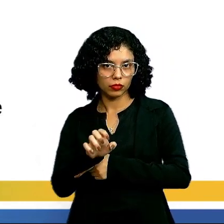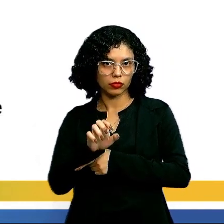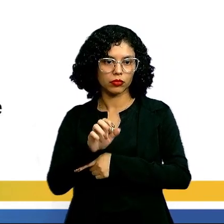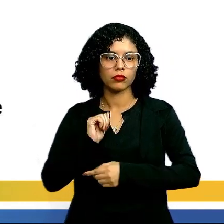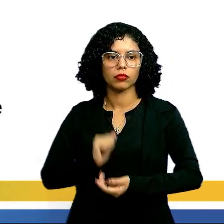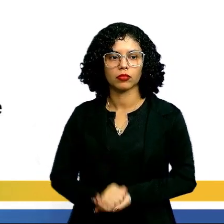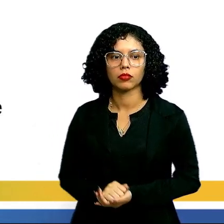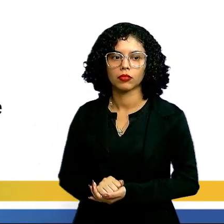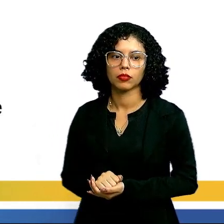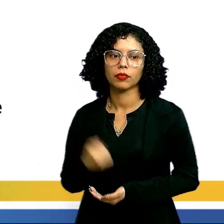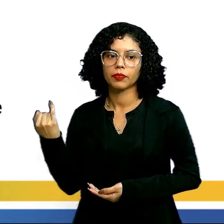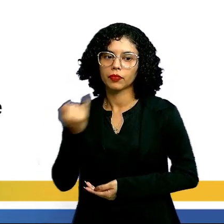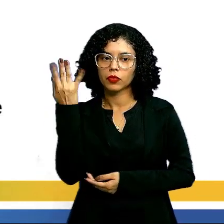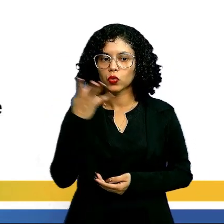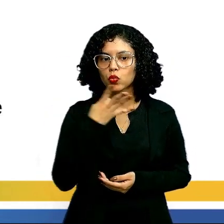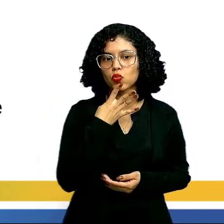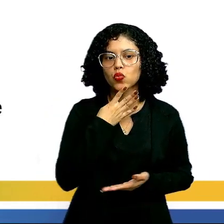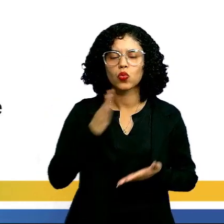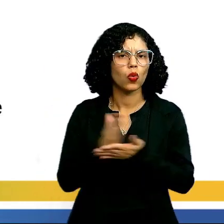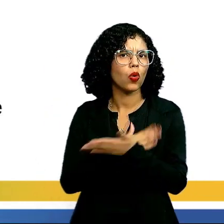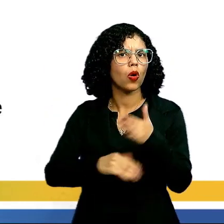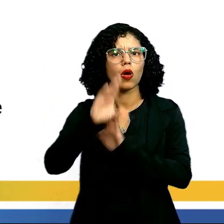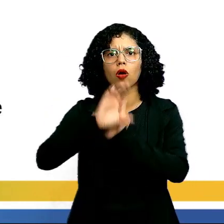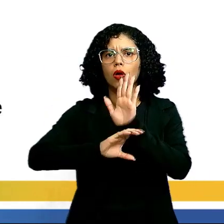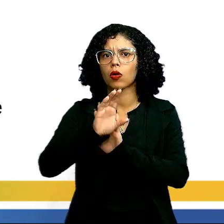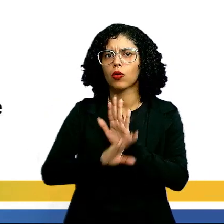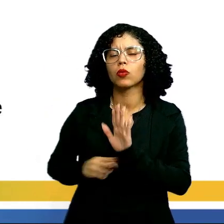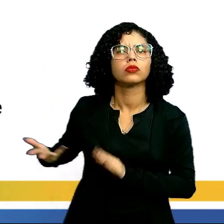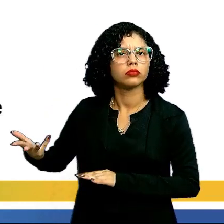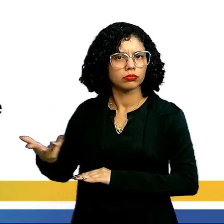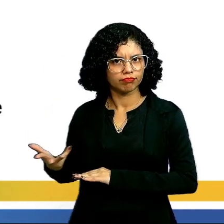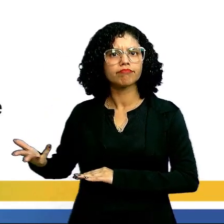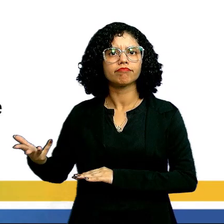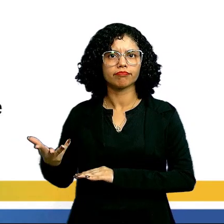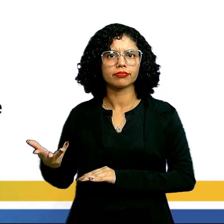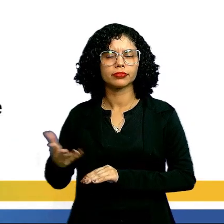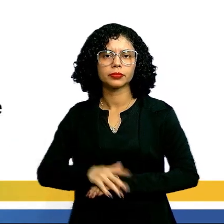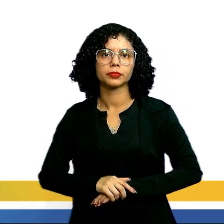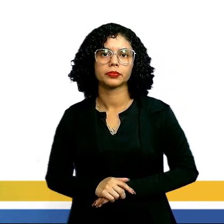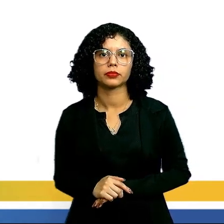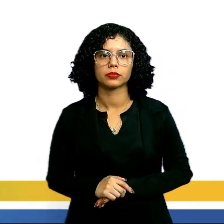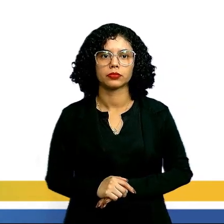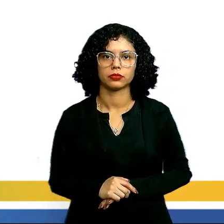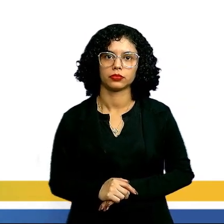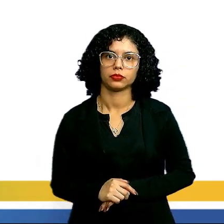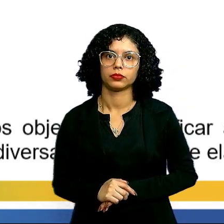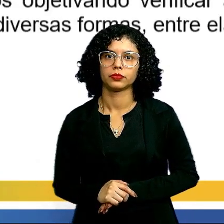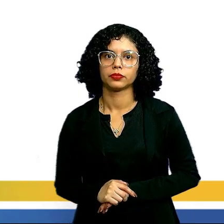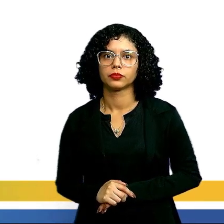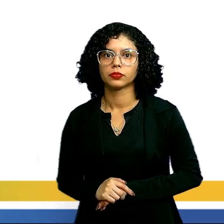e probabilidade, é importante conhecermos alguns conceitos básicos.